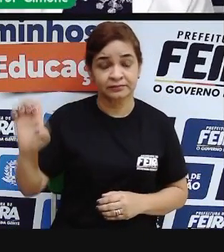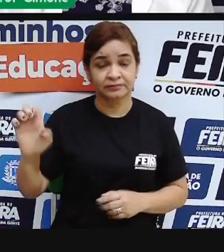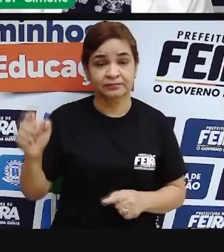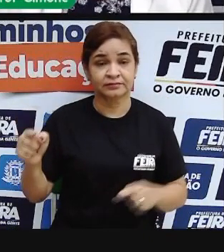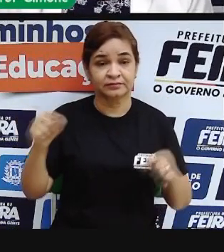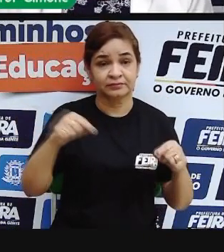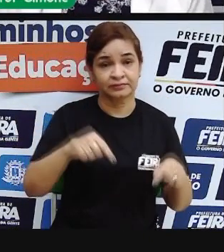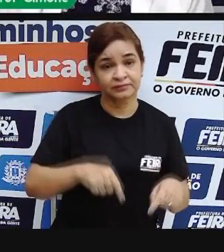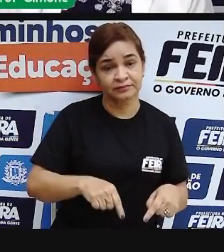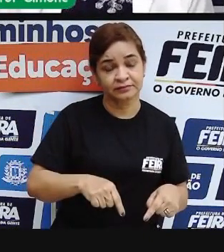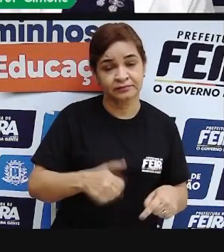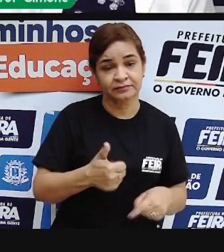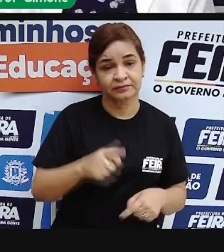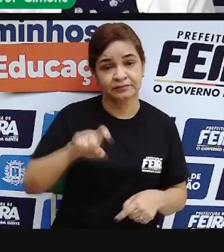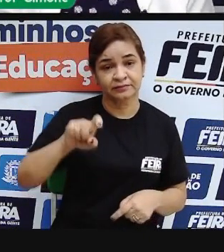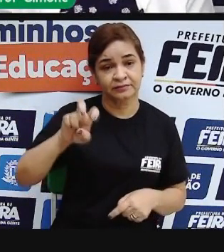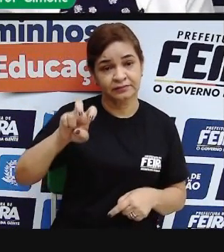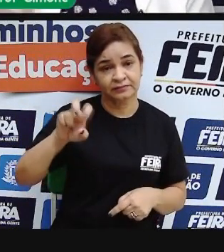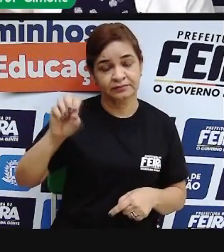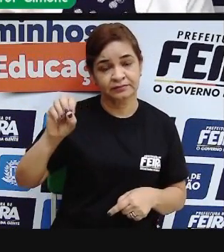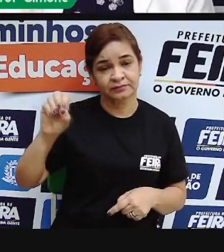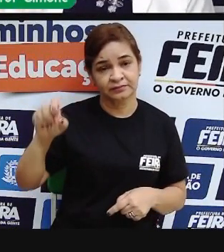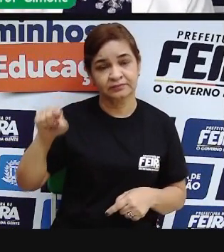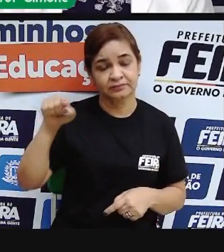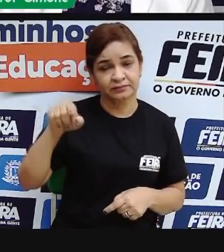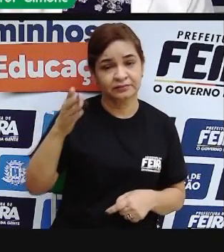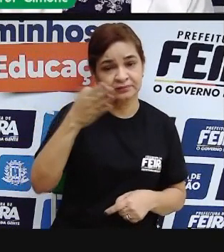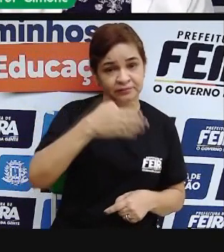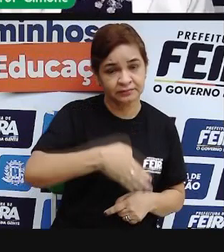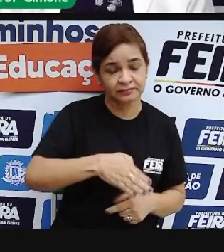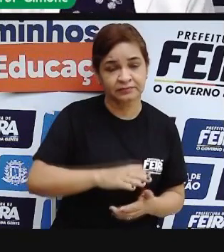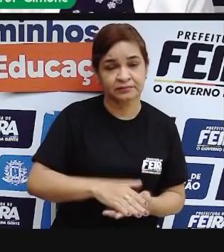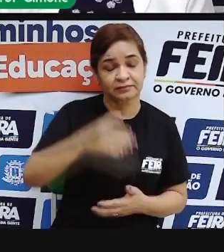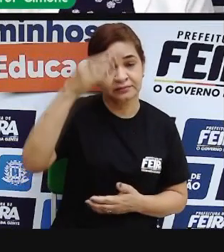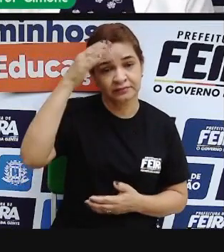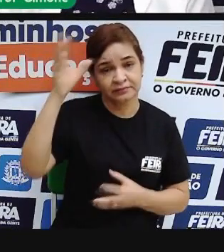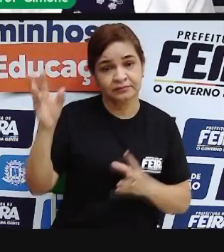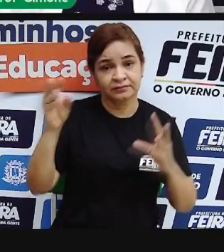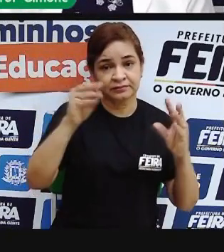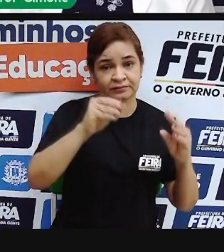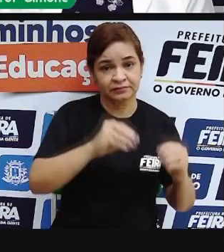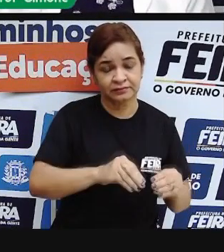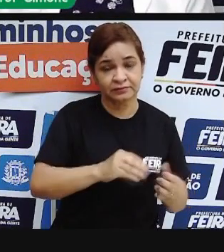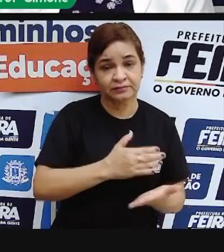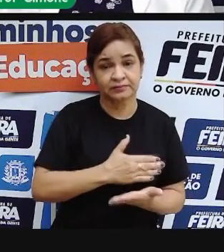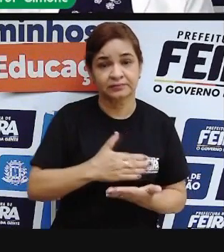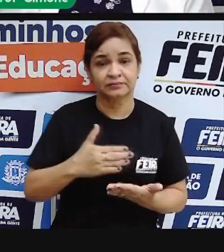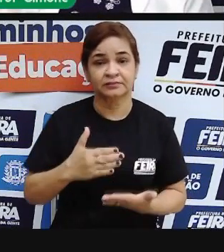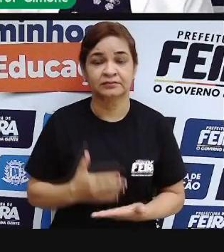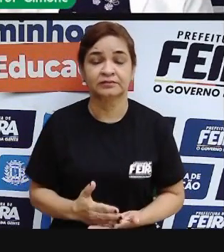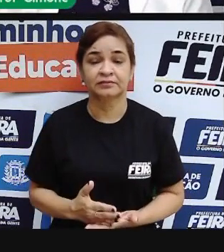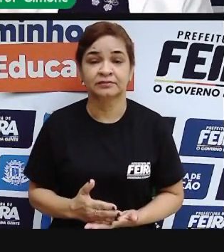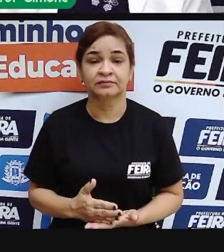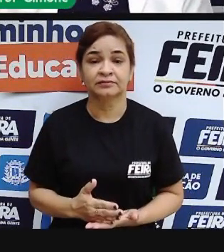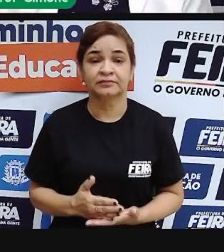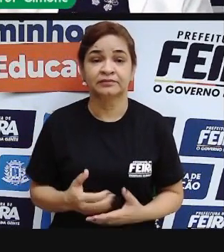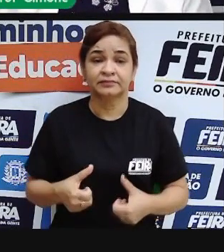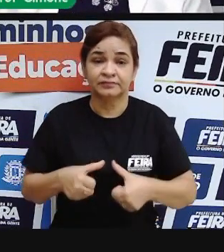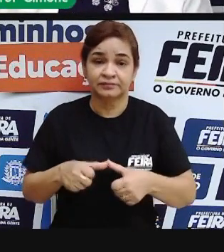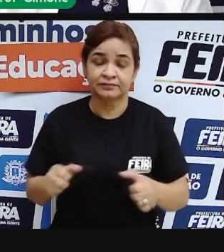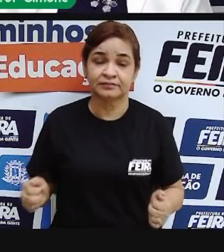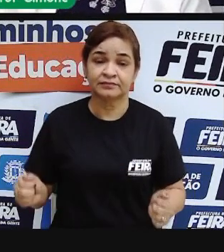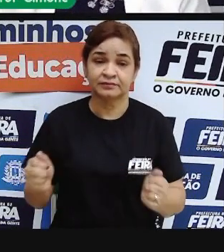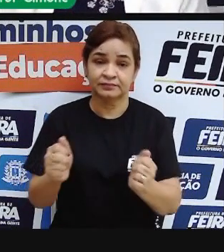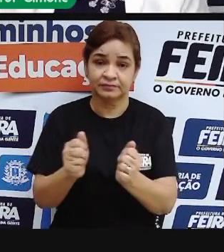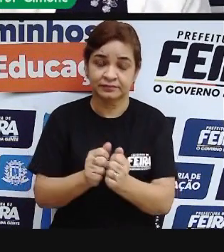em 1500. Eles trazem essa cultura e, a partir de então, ao se associar à